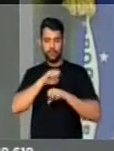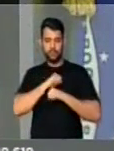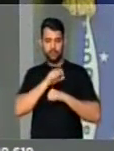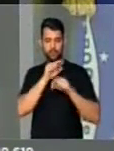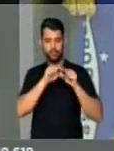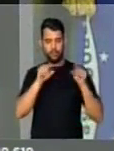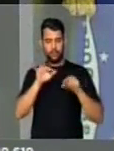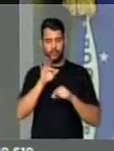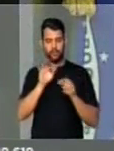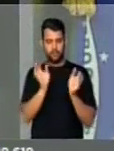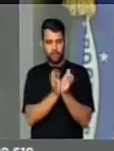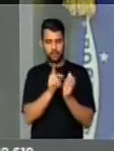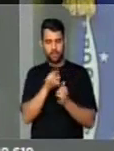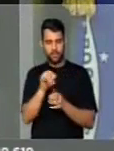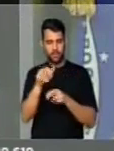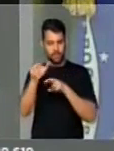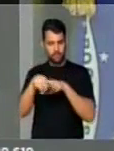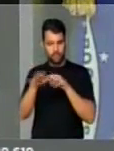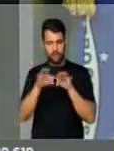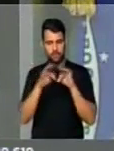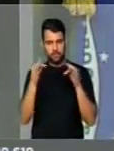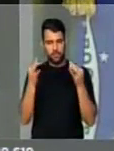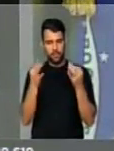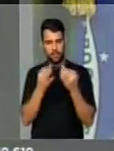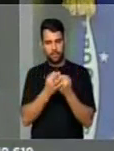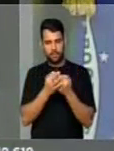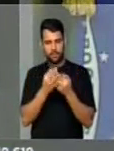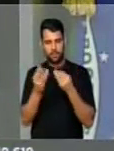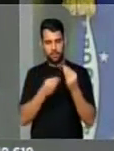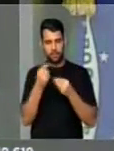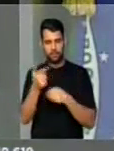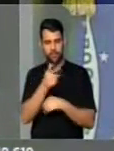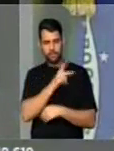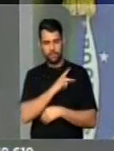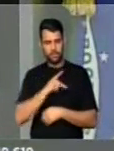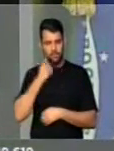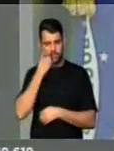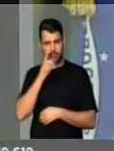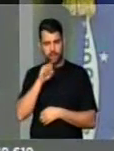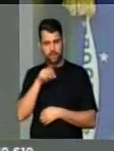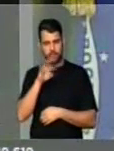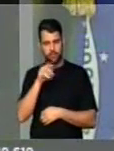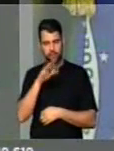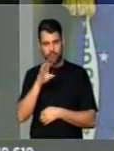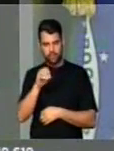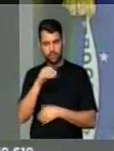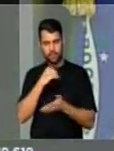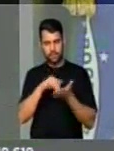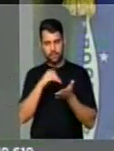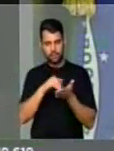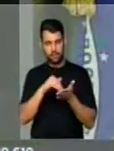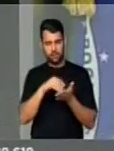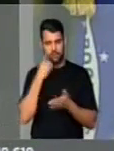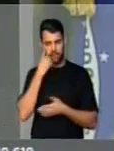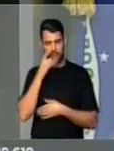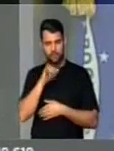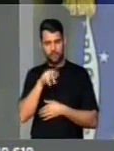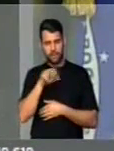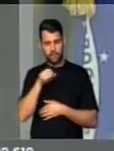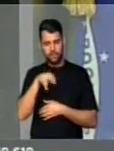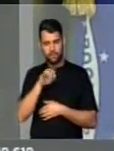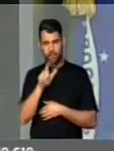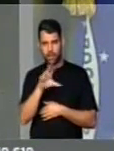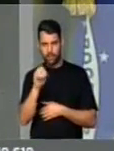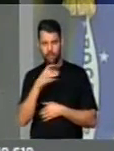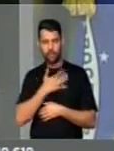sigla Frente Parlamentar da Agricultura Familiar, e como vice-presidente, deputado Assis do Couto, e secretário, deputado Evair de